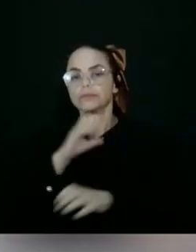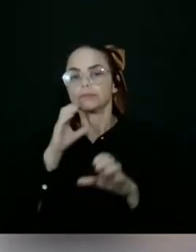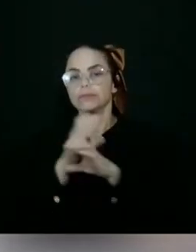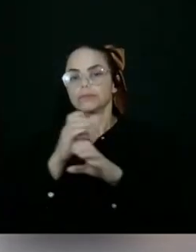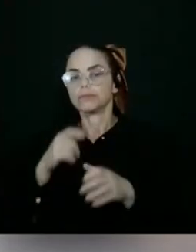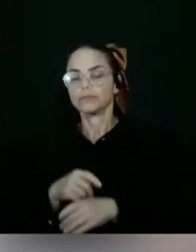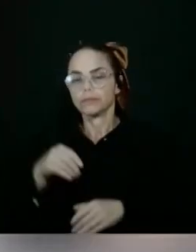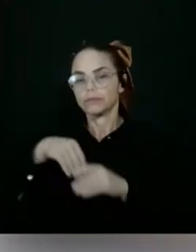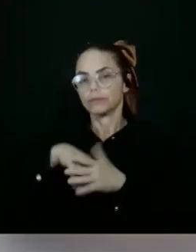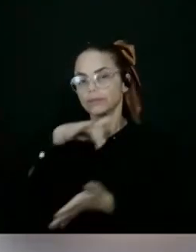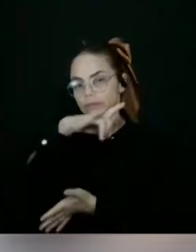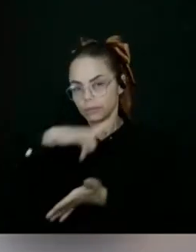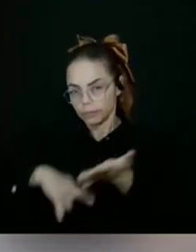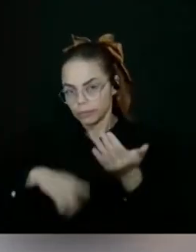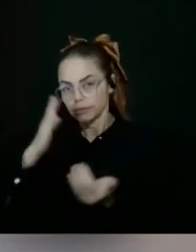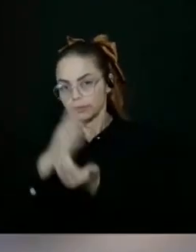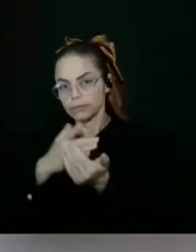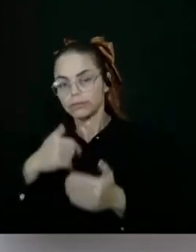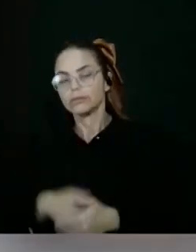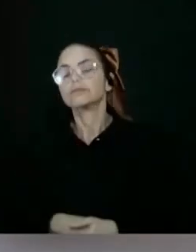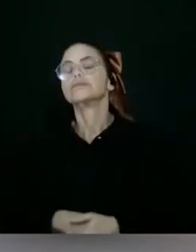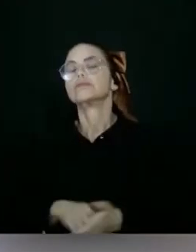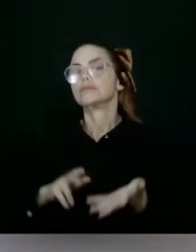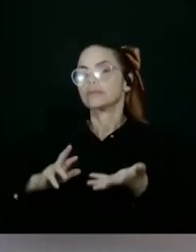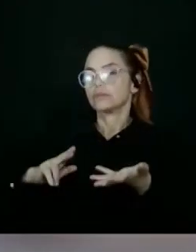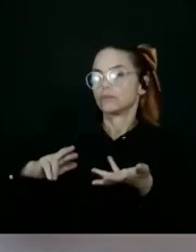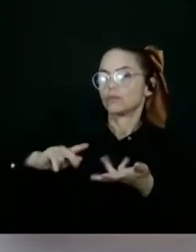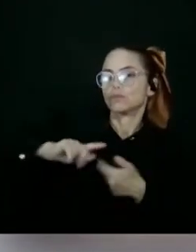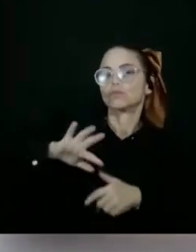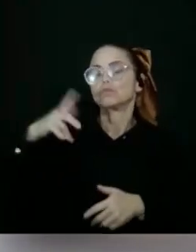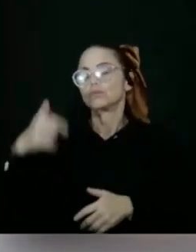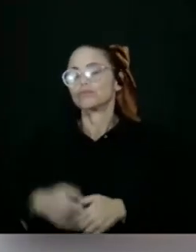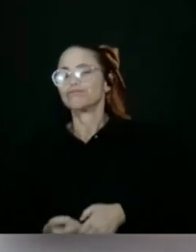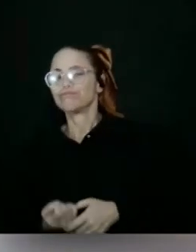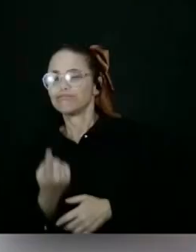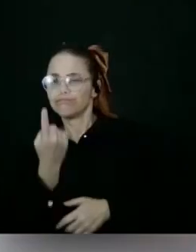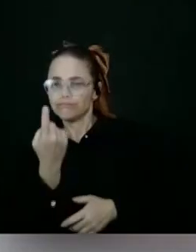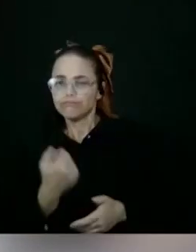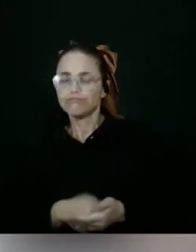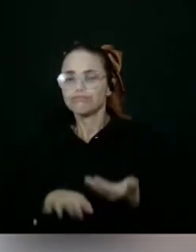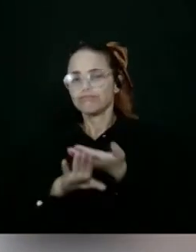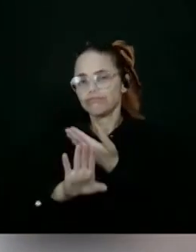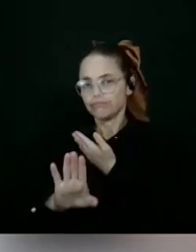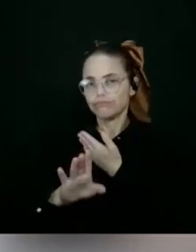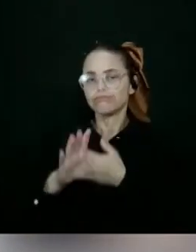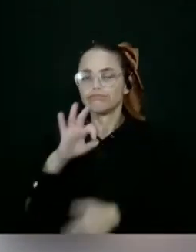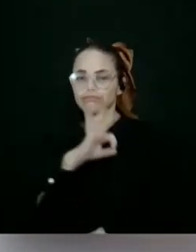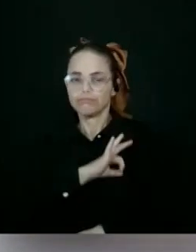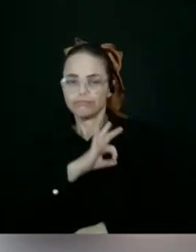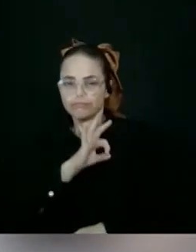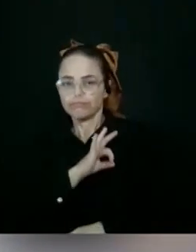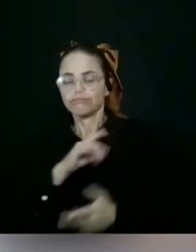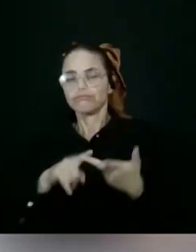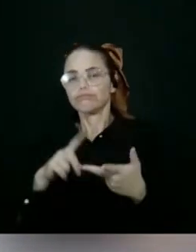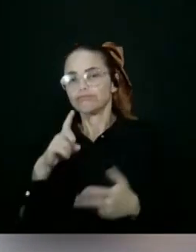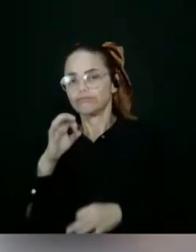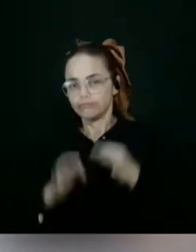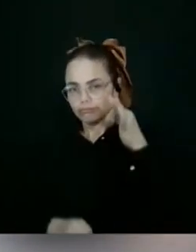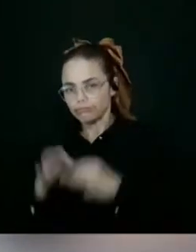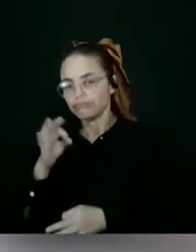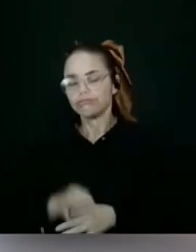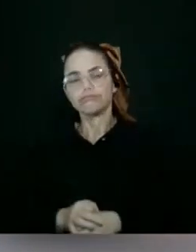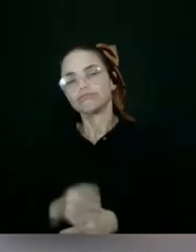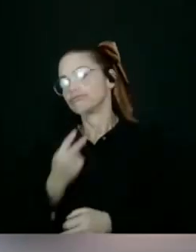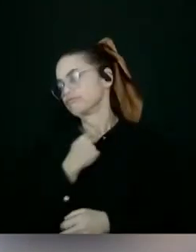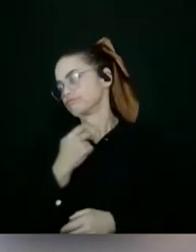processo tem acontecido muitas coisas aí estranhas, né? Afastamento de um delegado, uma juíza disse que não poderia julgar o caso